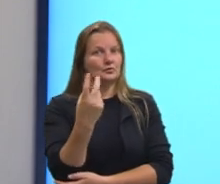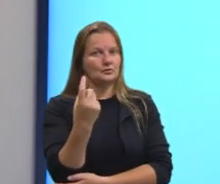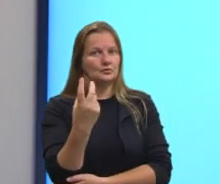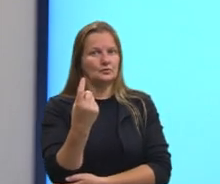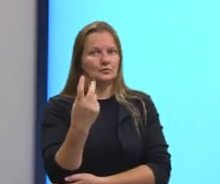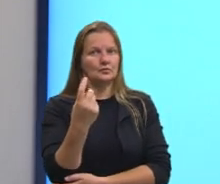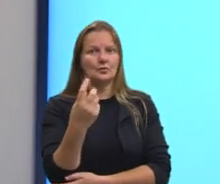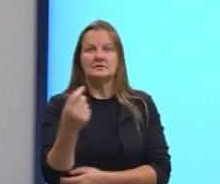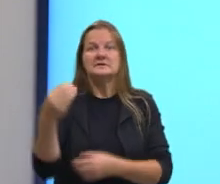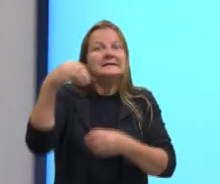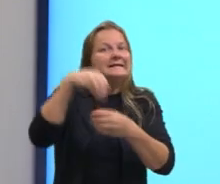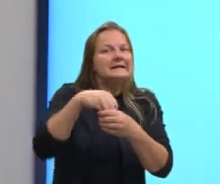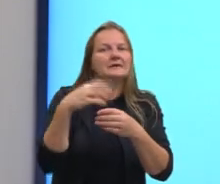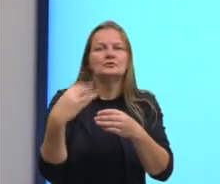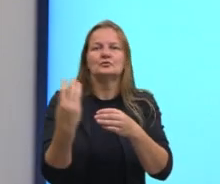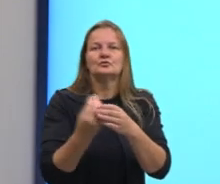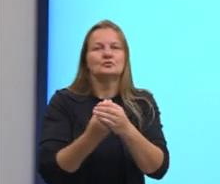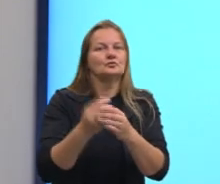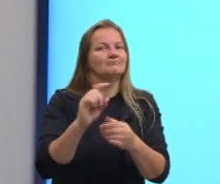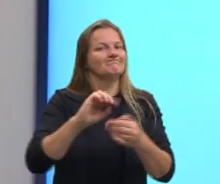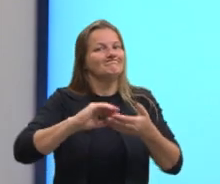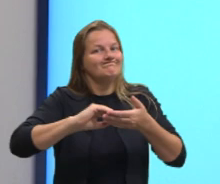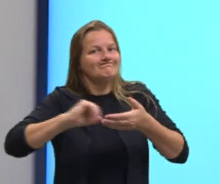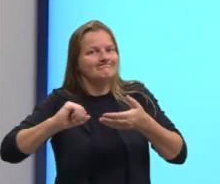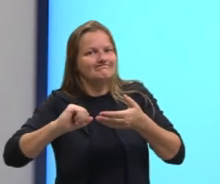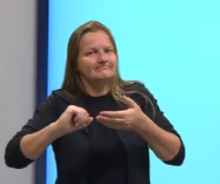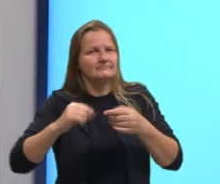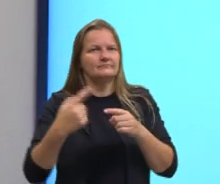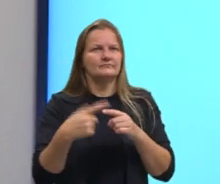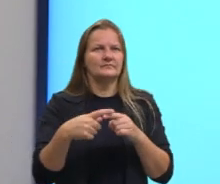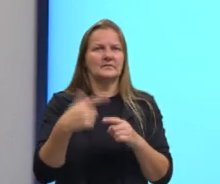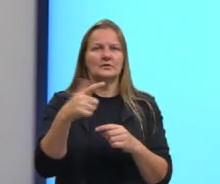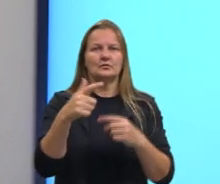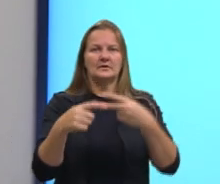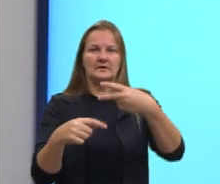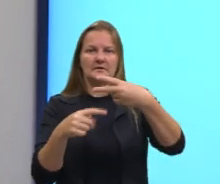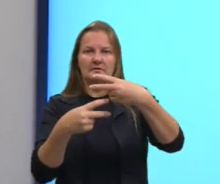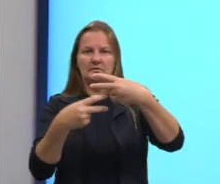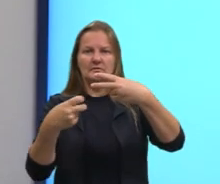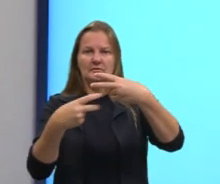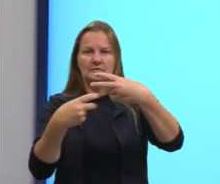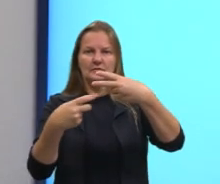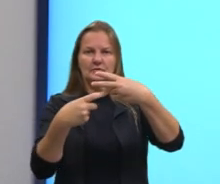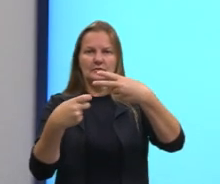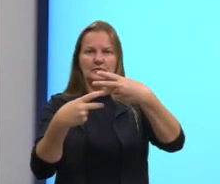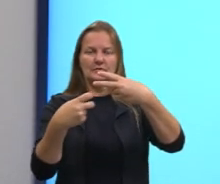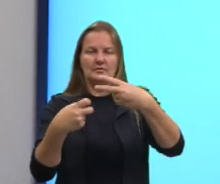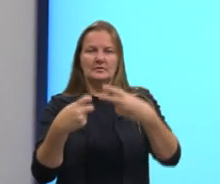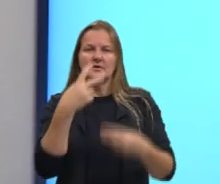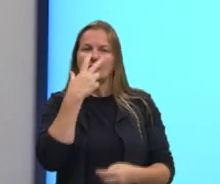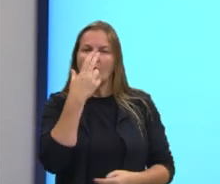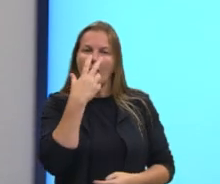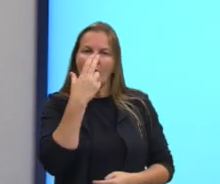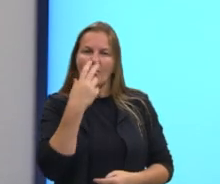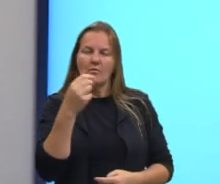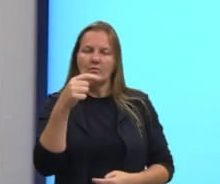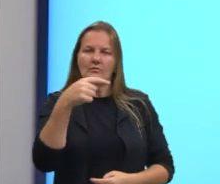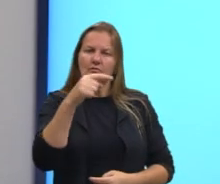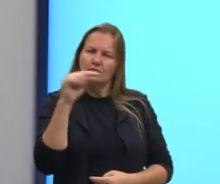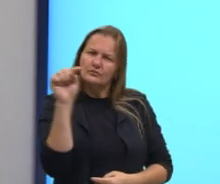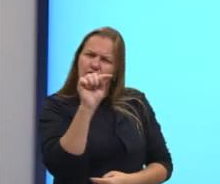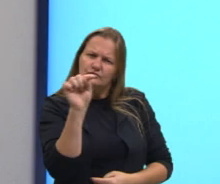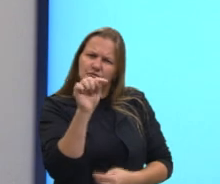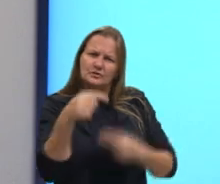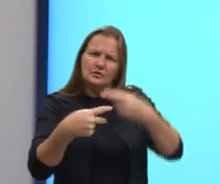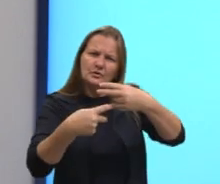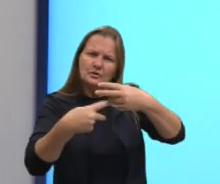ele não entra no Conjunto O 12 não entra porque não tem um tracinho aqui embaixo de igual diferente do